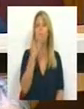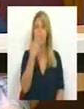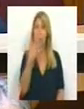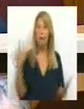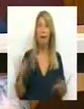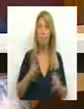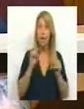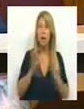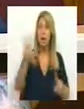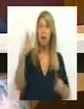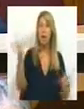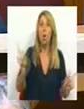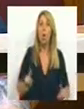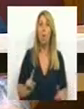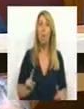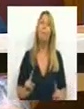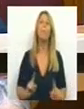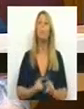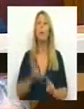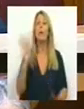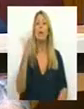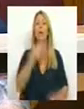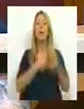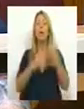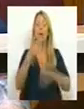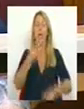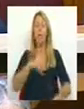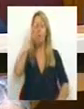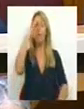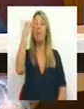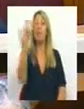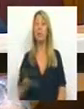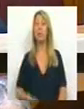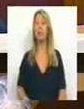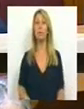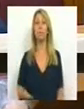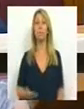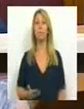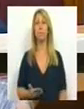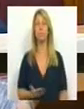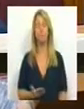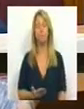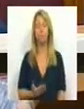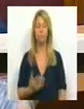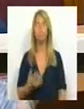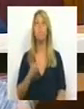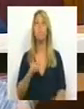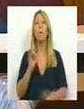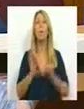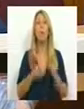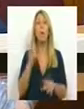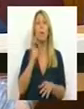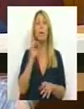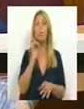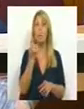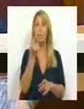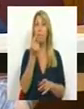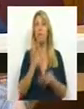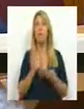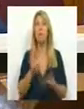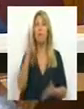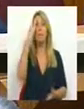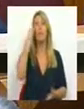mesmo que sucede ou não. A primeira pergunta que eu queria colocar a Vossa Excelência é a seguinte: qual é o volume financeiro